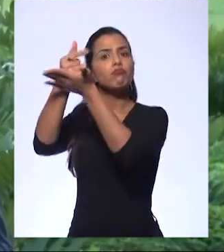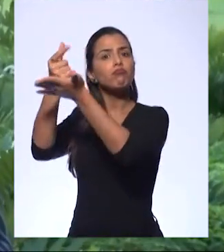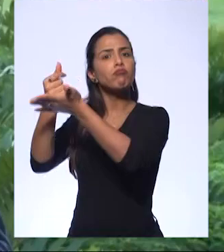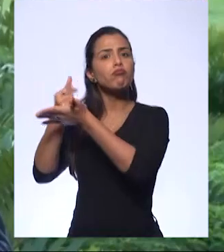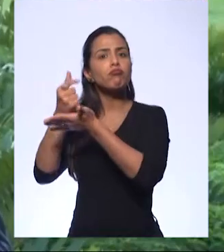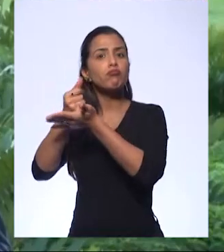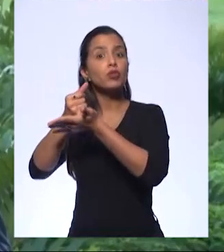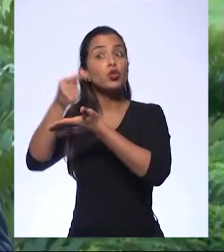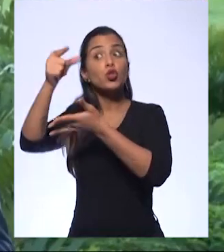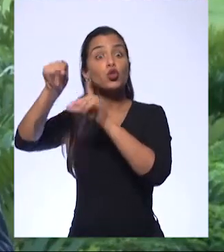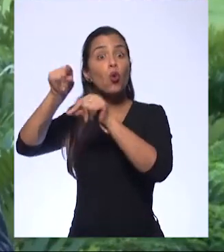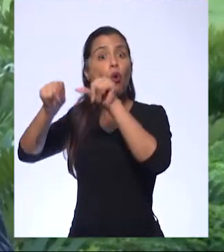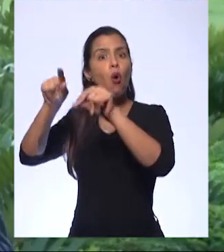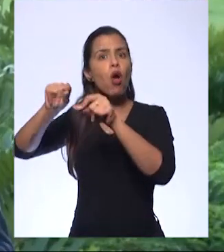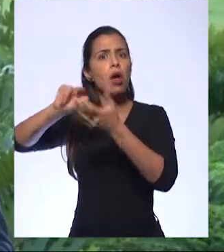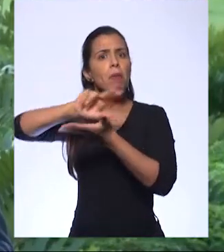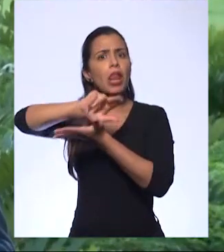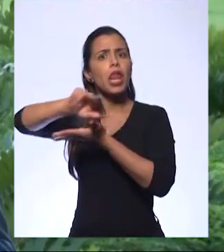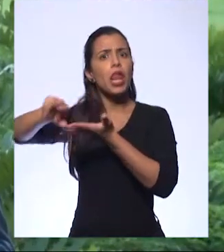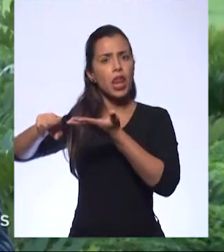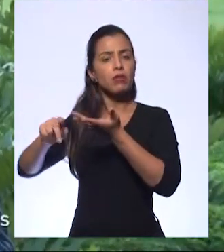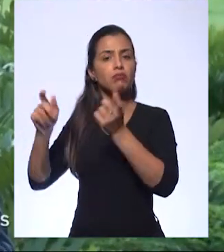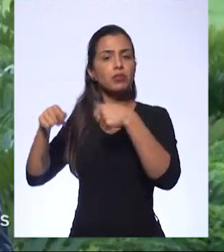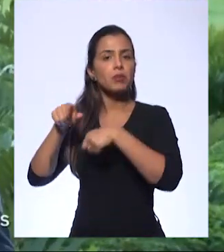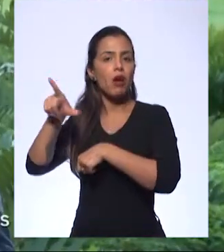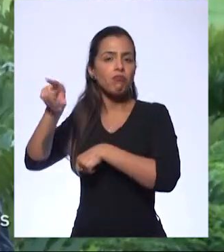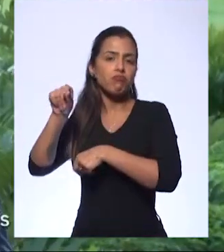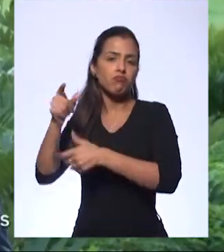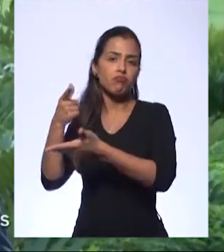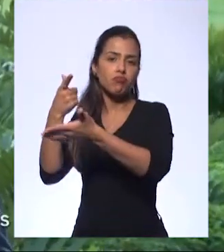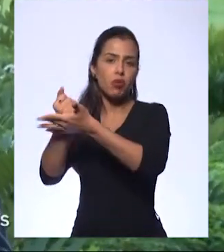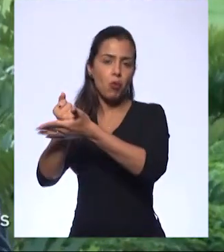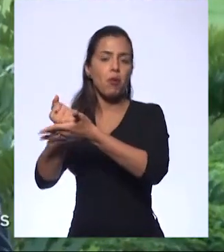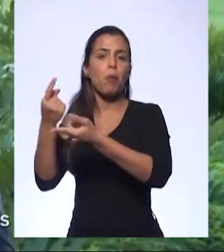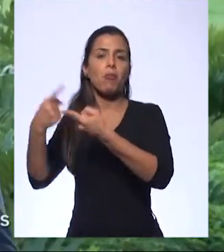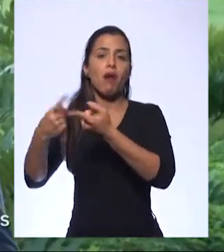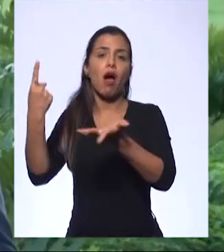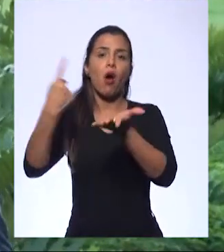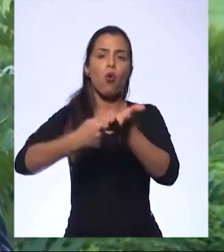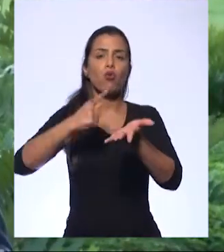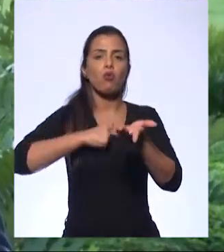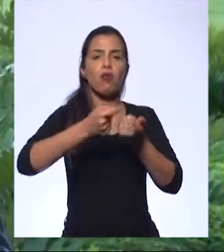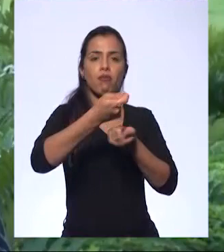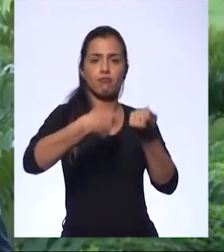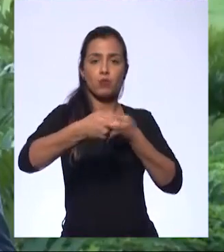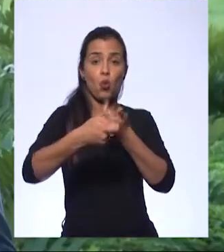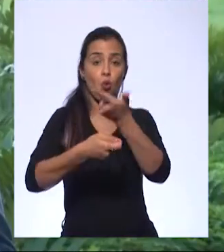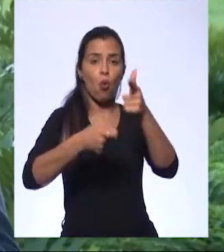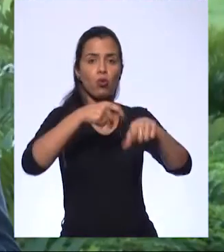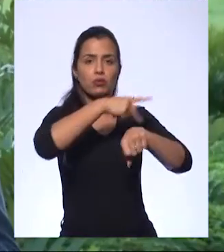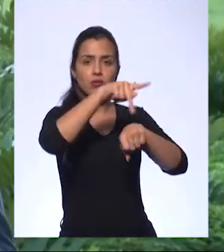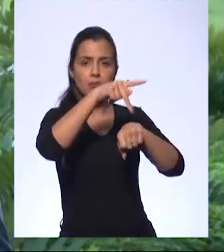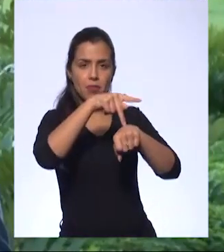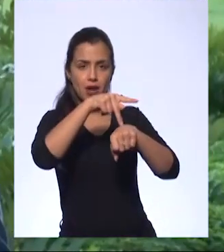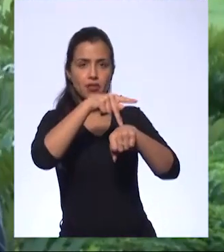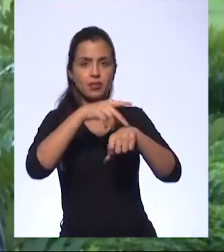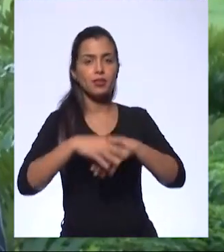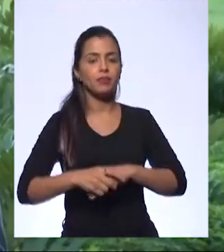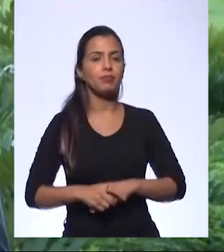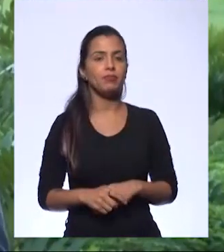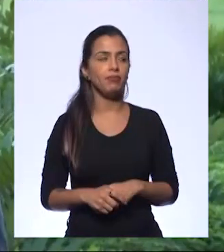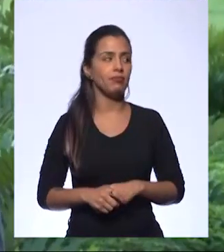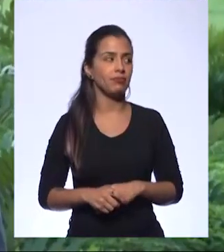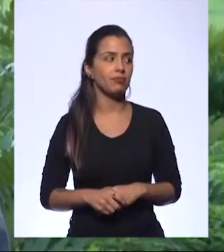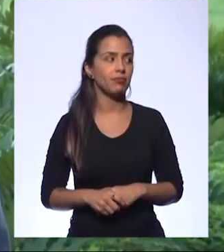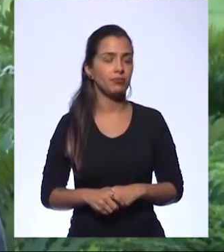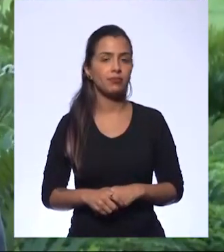gama de escolha para os consumidores, uma vez que os Estados Unidos têm acordos comerciais com muitos países, né? As taxas de importação, as